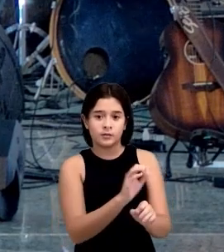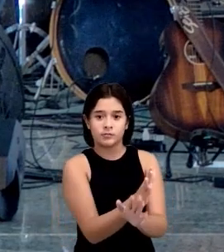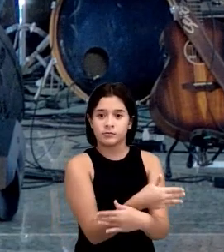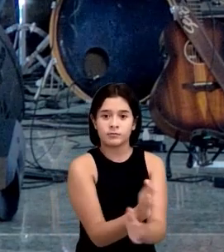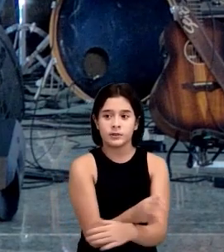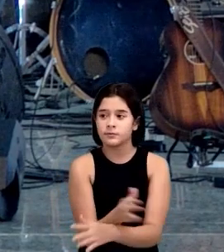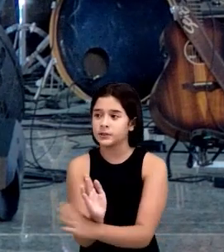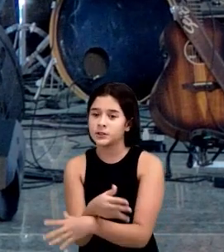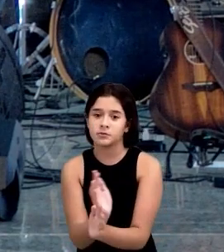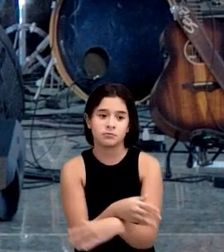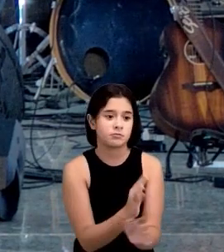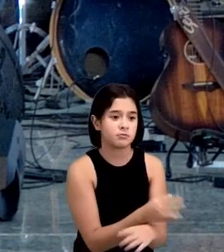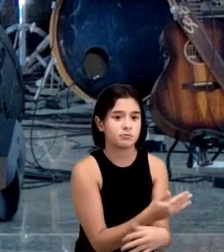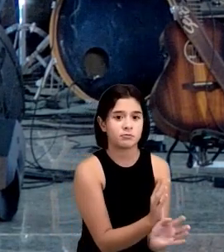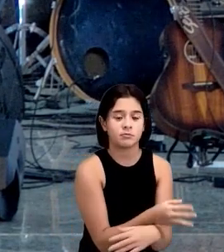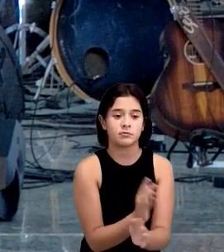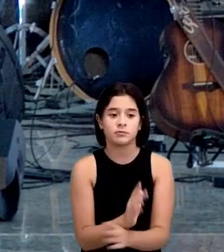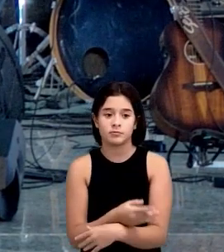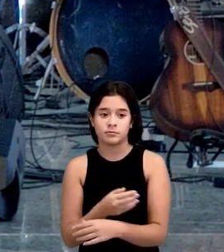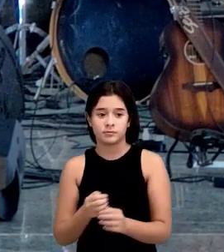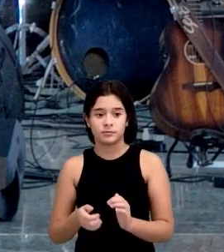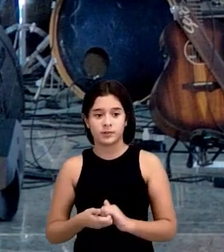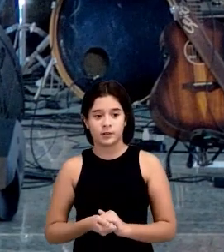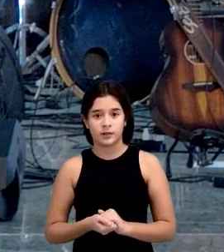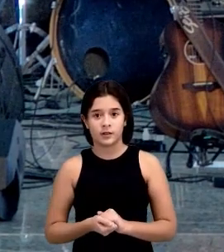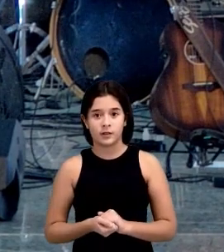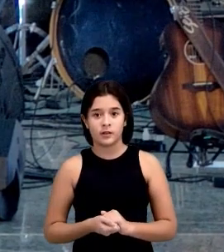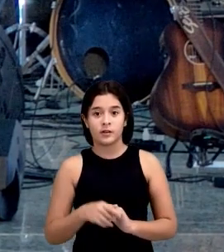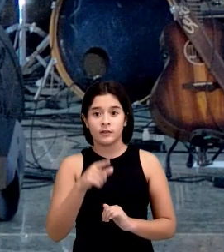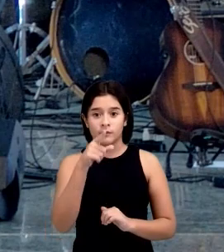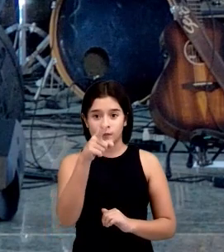Vocês são a luz para esse local.